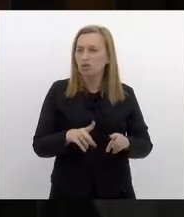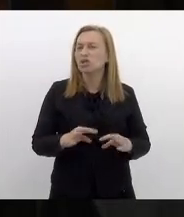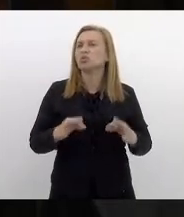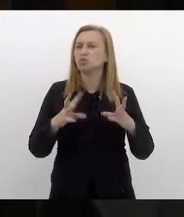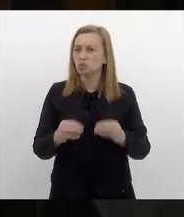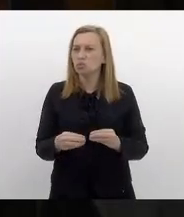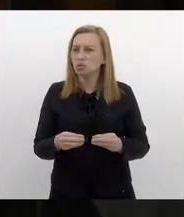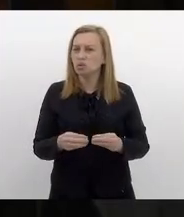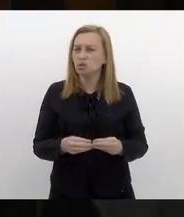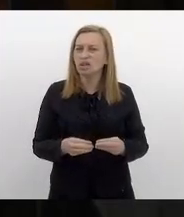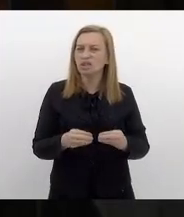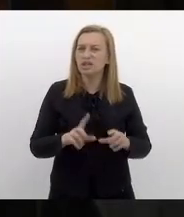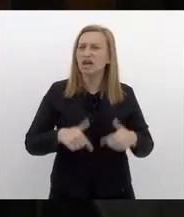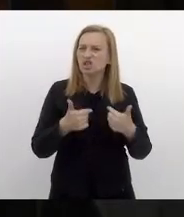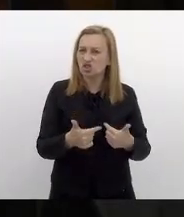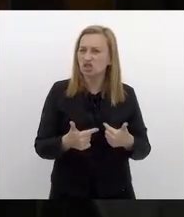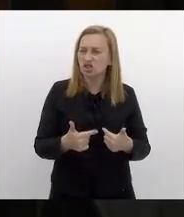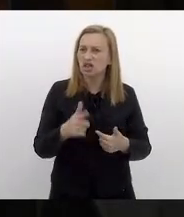essa operação Delaware,